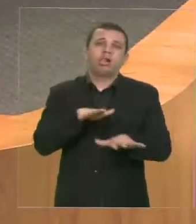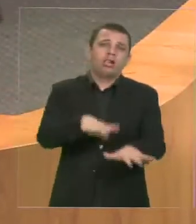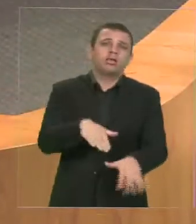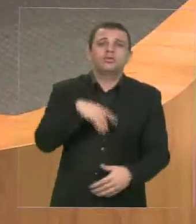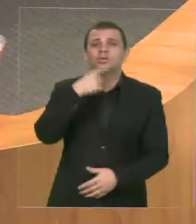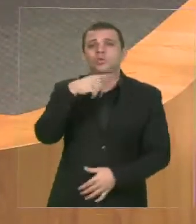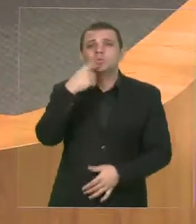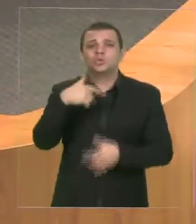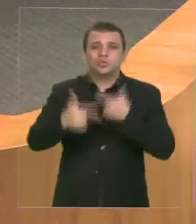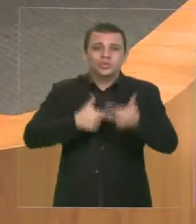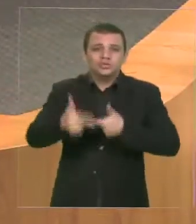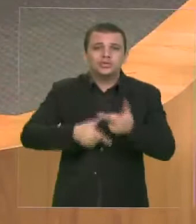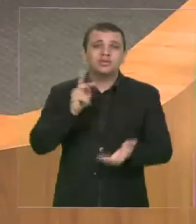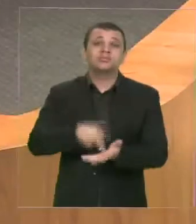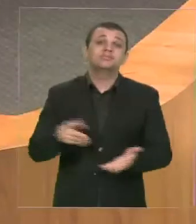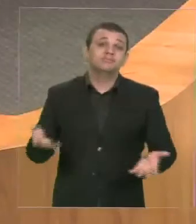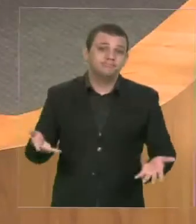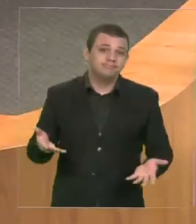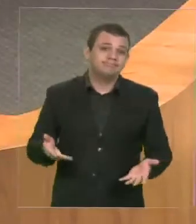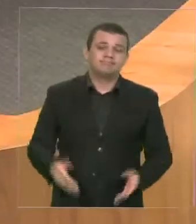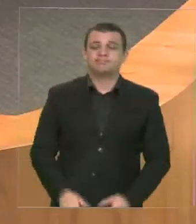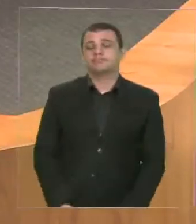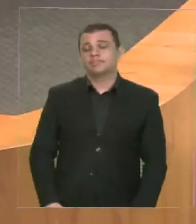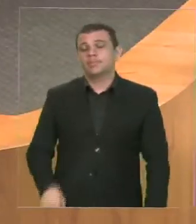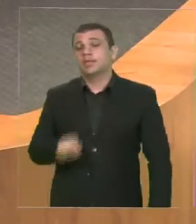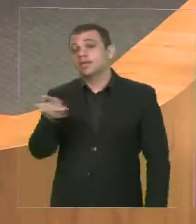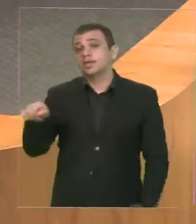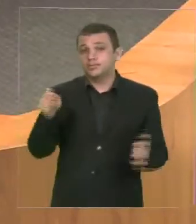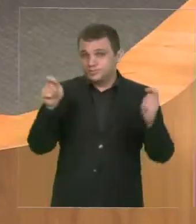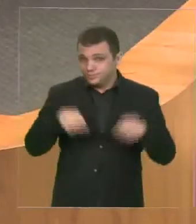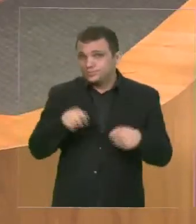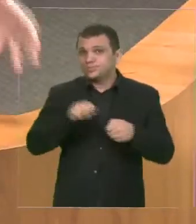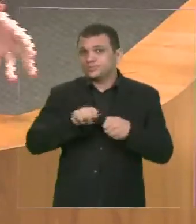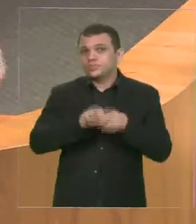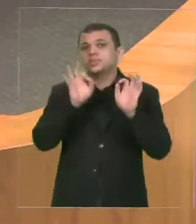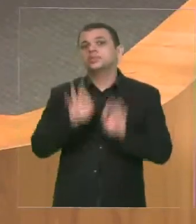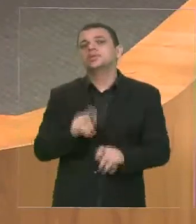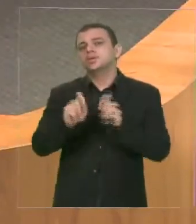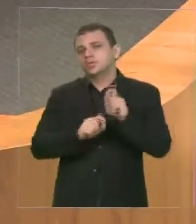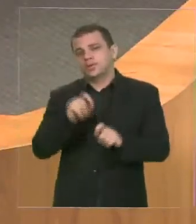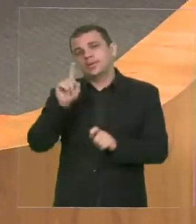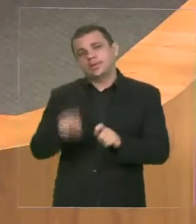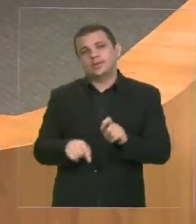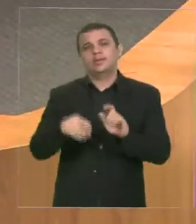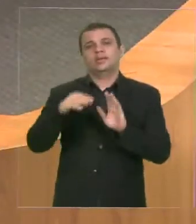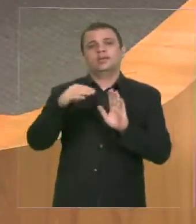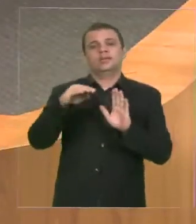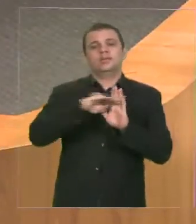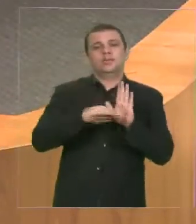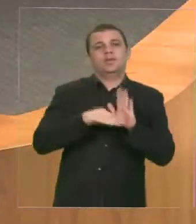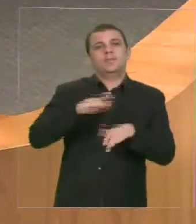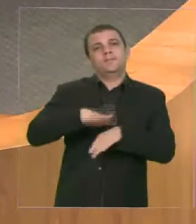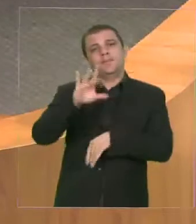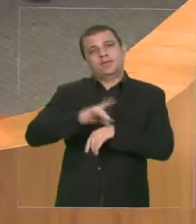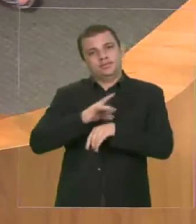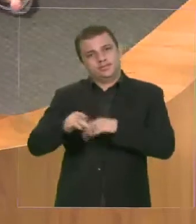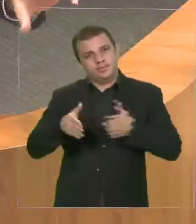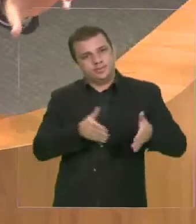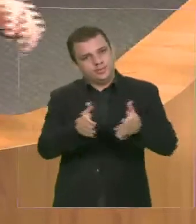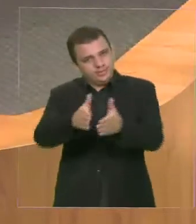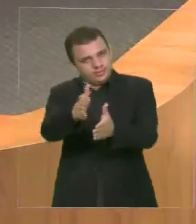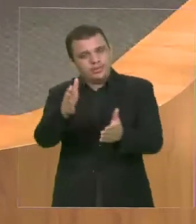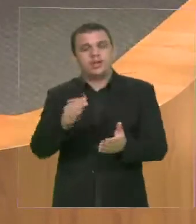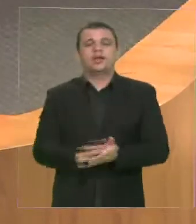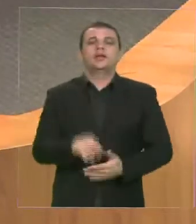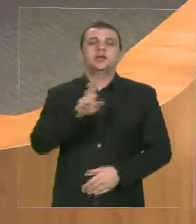a máquina para funcionar. O que eles conseguem fazer direito é o mais asfalto, é tripudiar durante as eleições